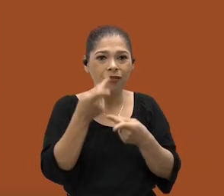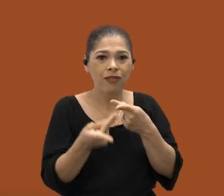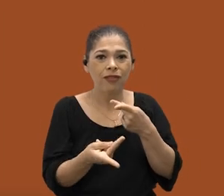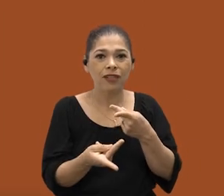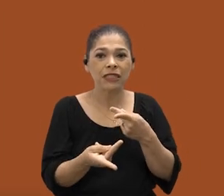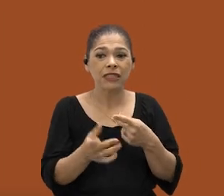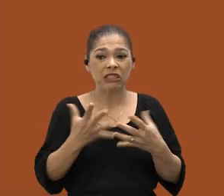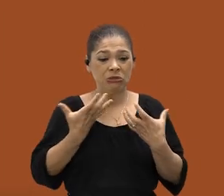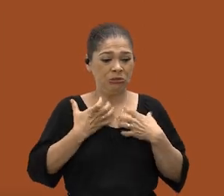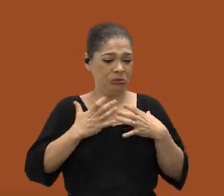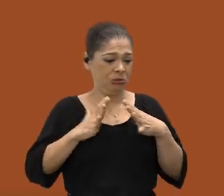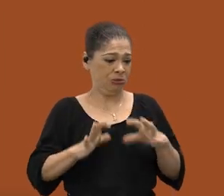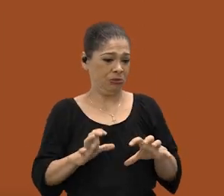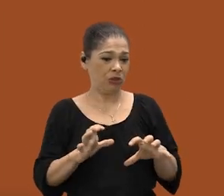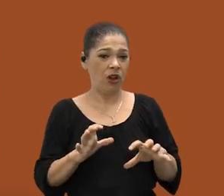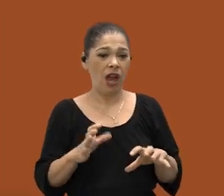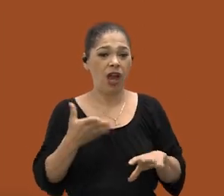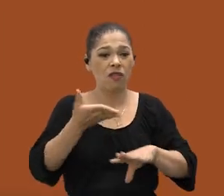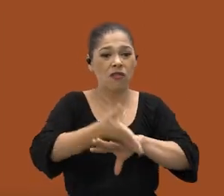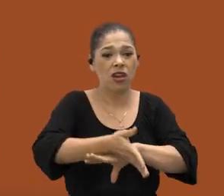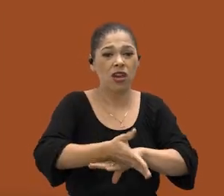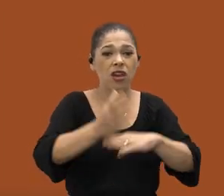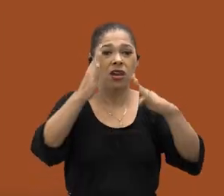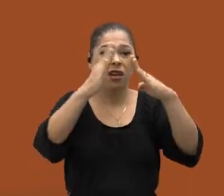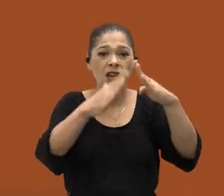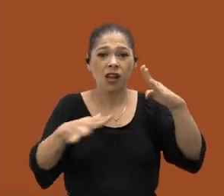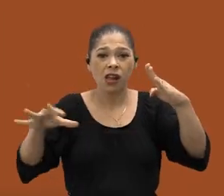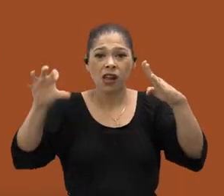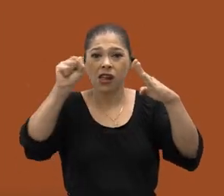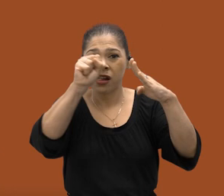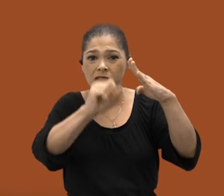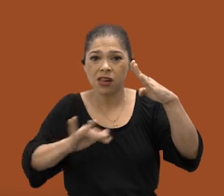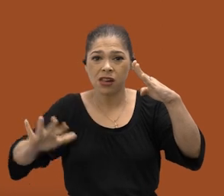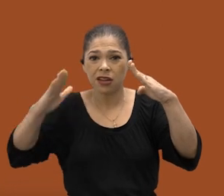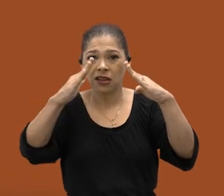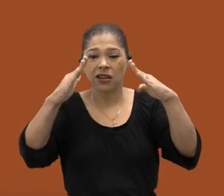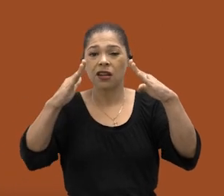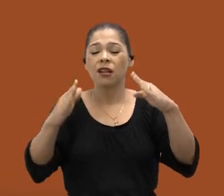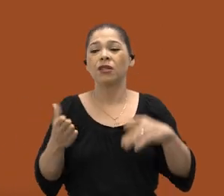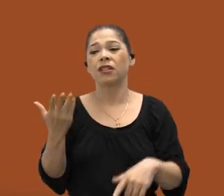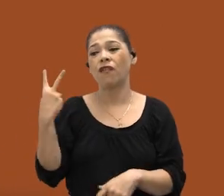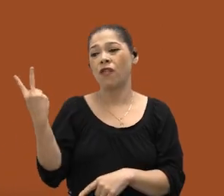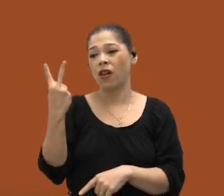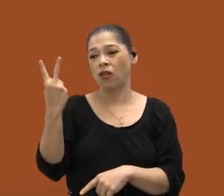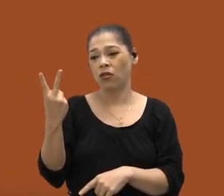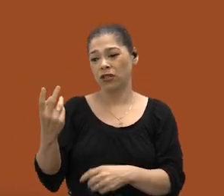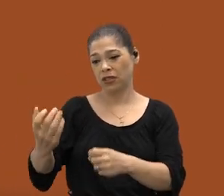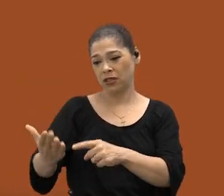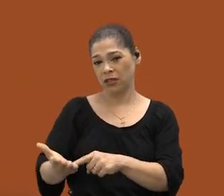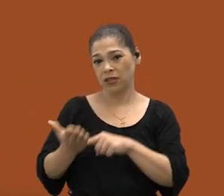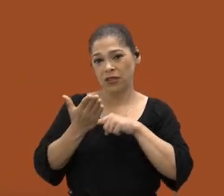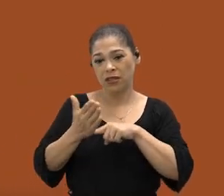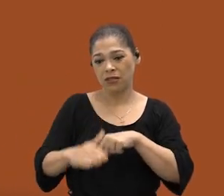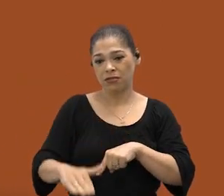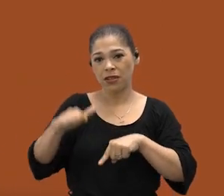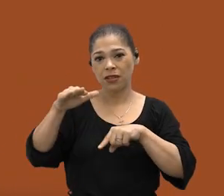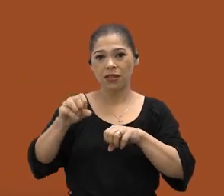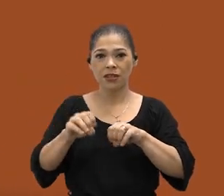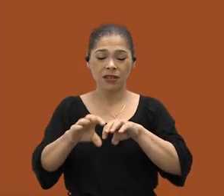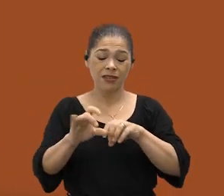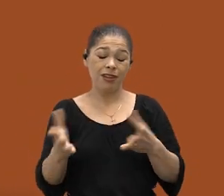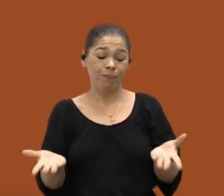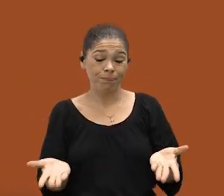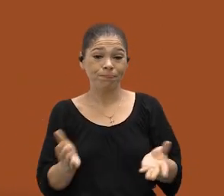repulsa mas a gente também tem valores que são muito caros importantes para eles ou que pelo menos foi apresentado deste modo para